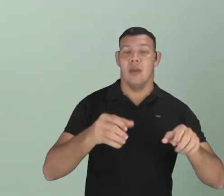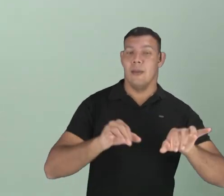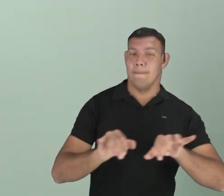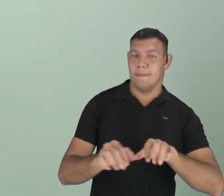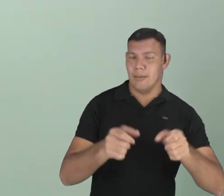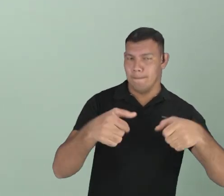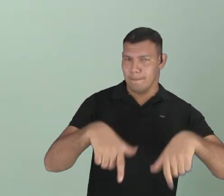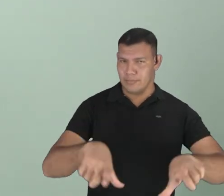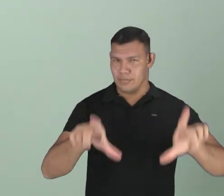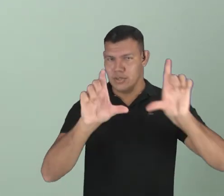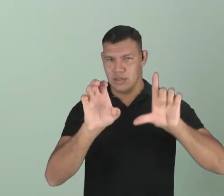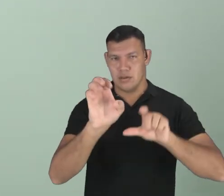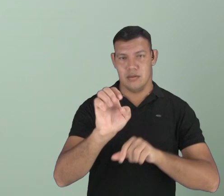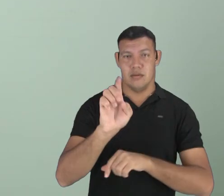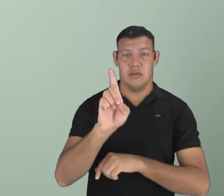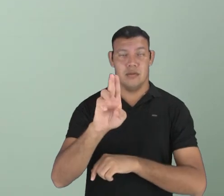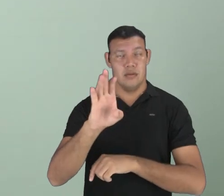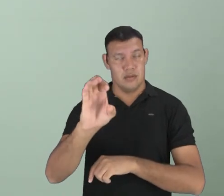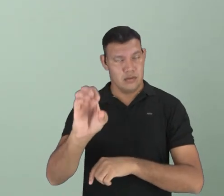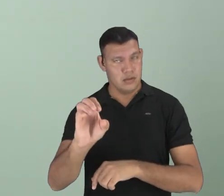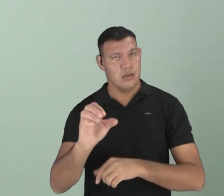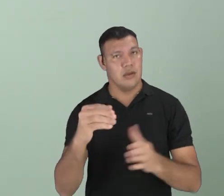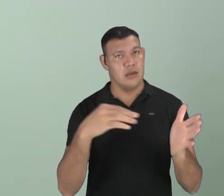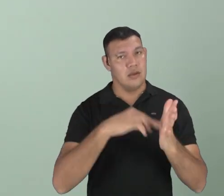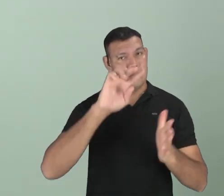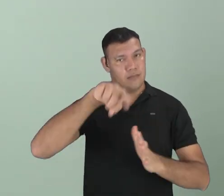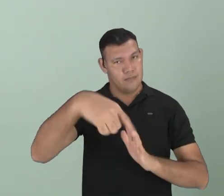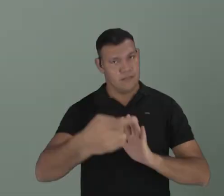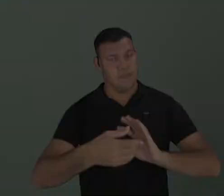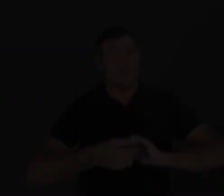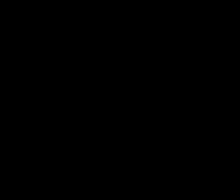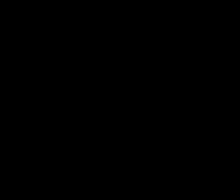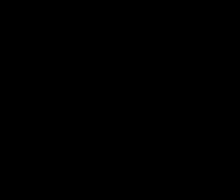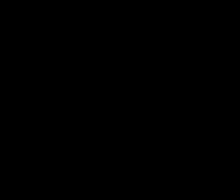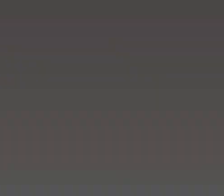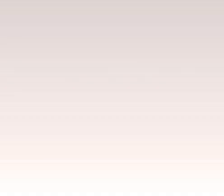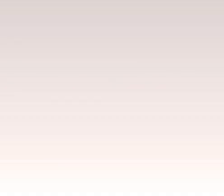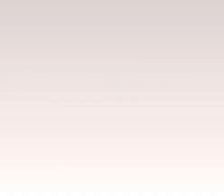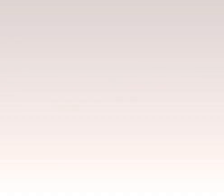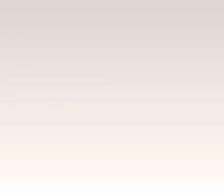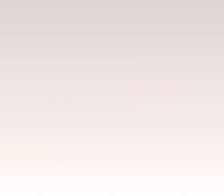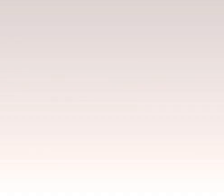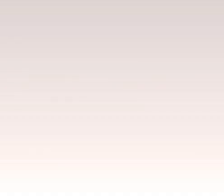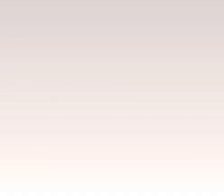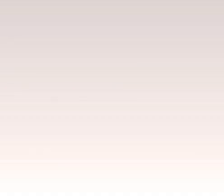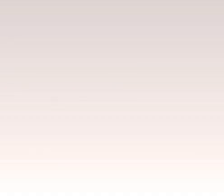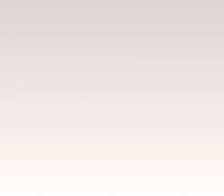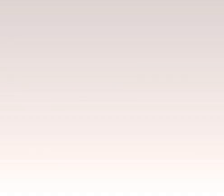portal, acessem nossas atividades e tirem todas as dúvidas.